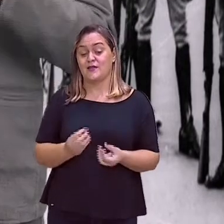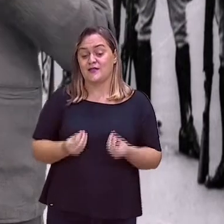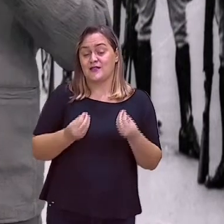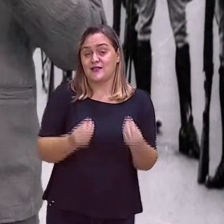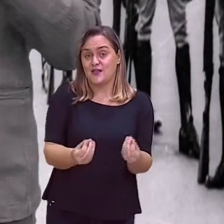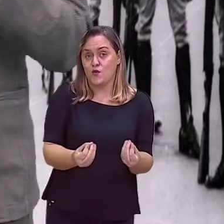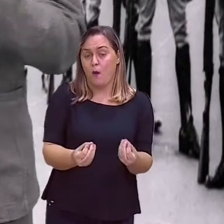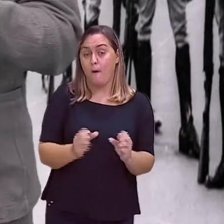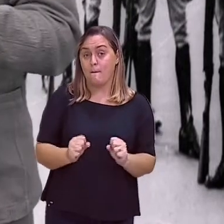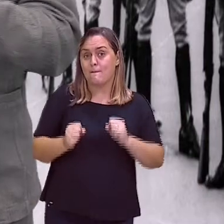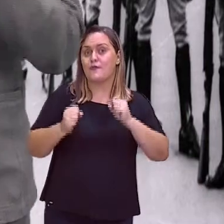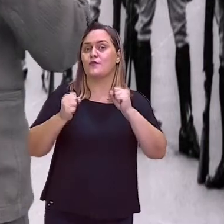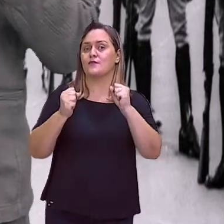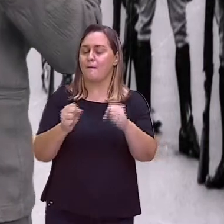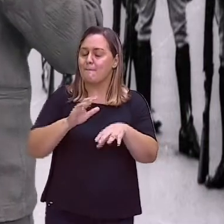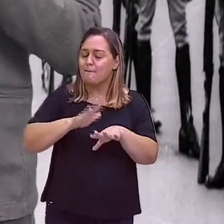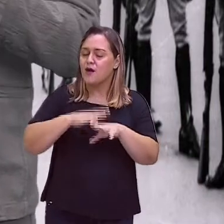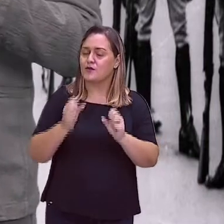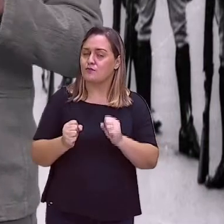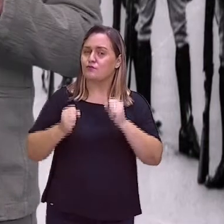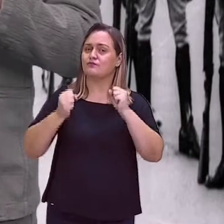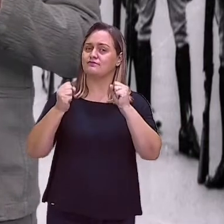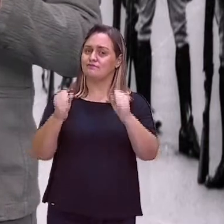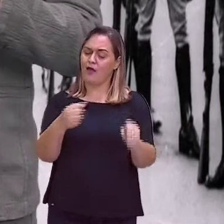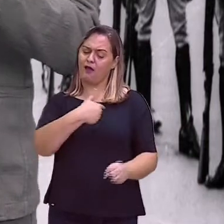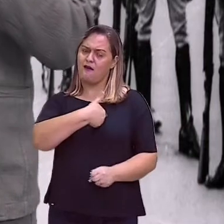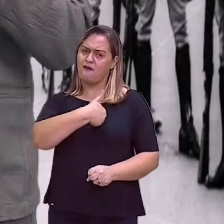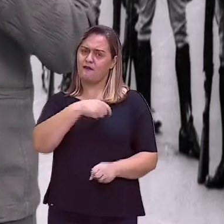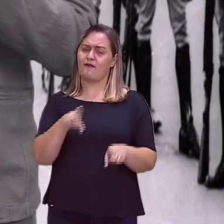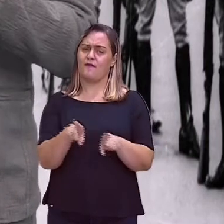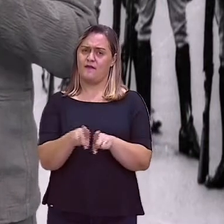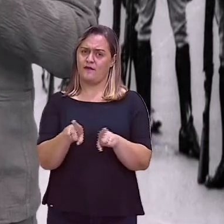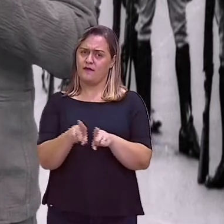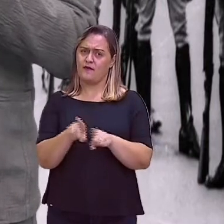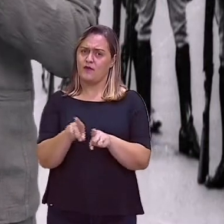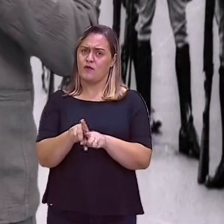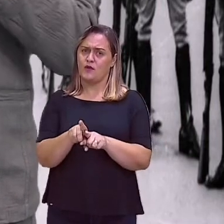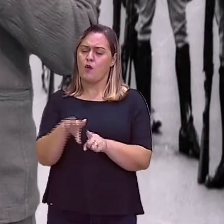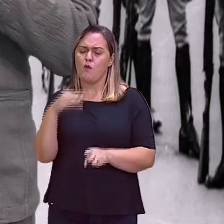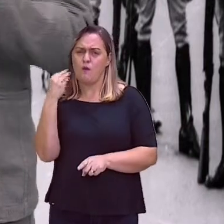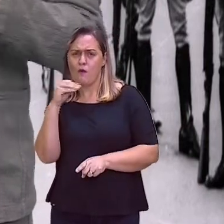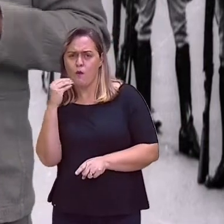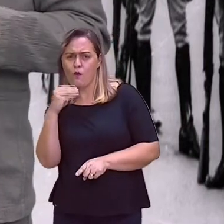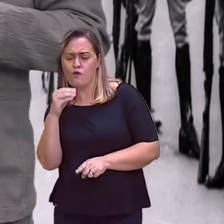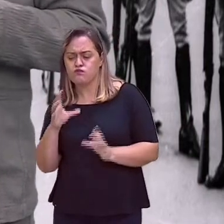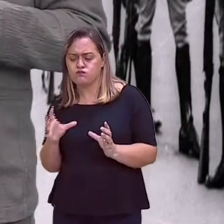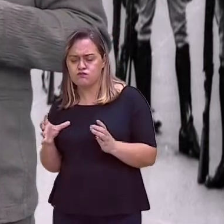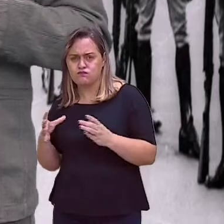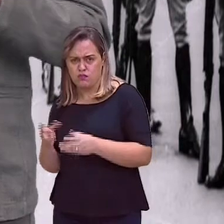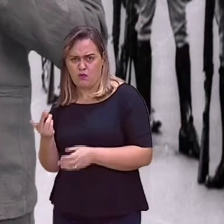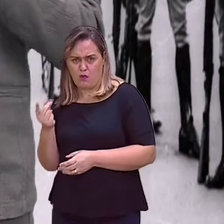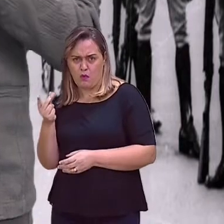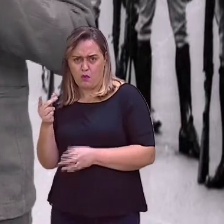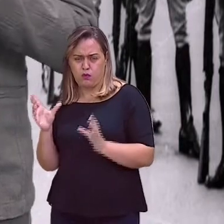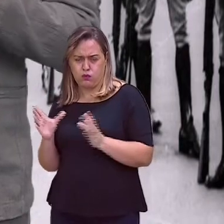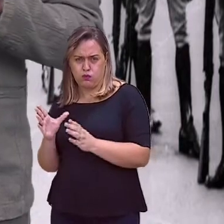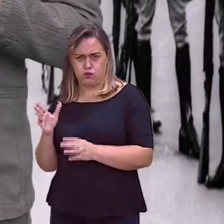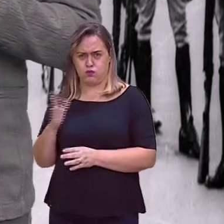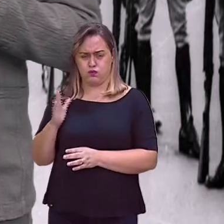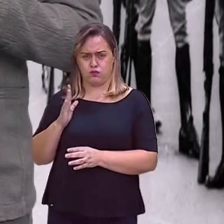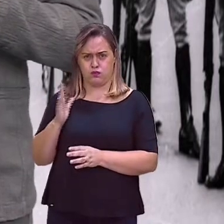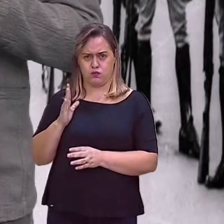permitindo convencer parte da elite que a solução do país era um governo autoritário. Olha